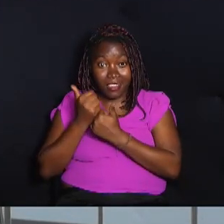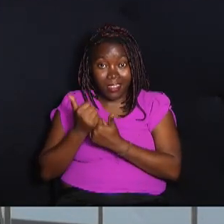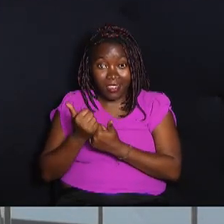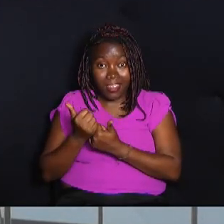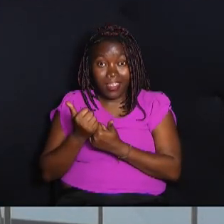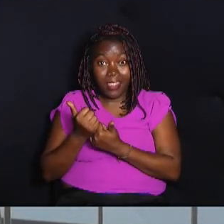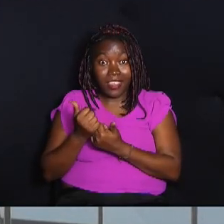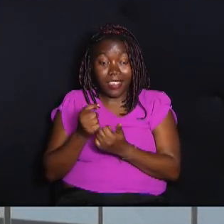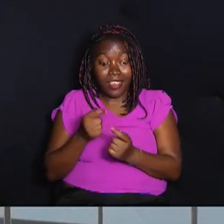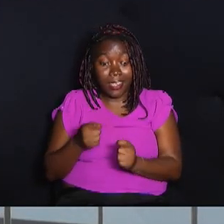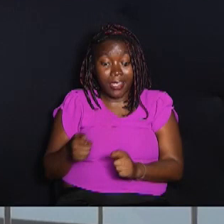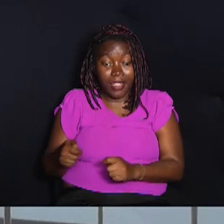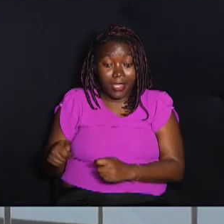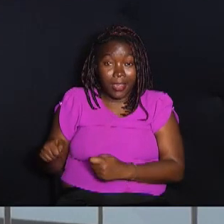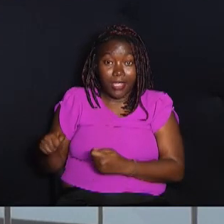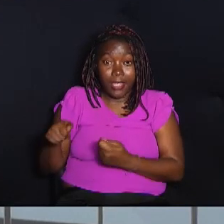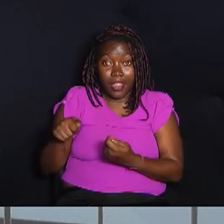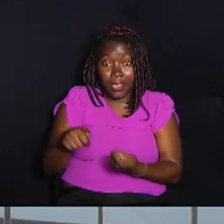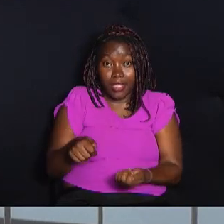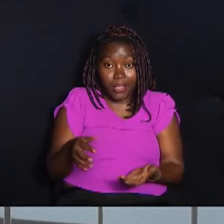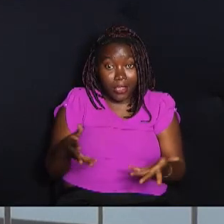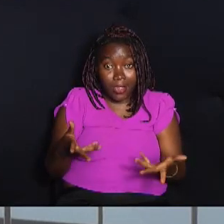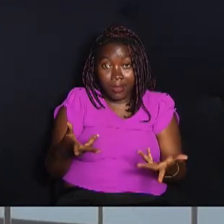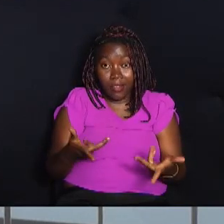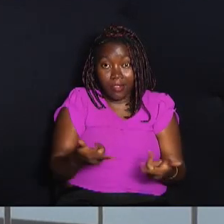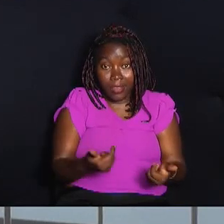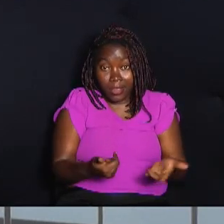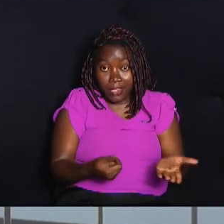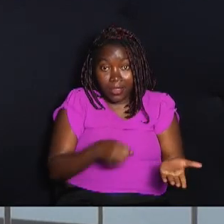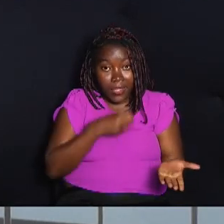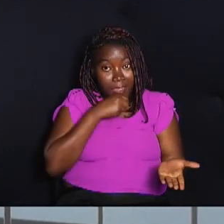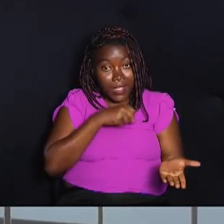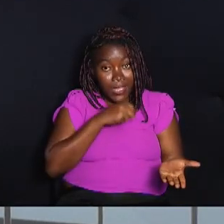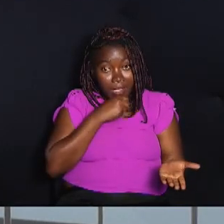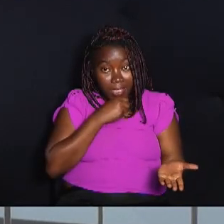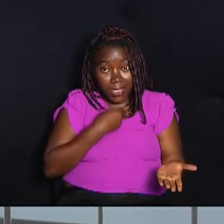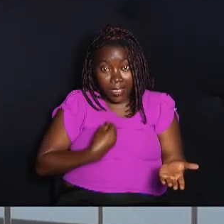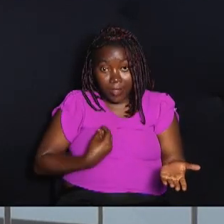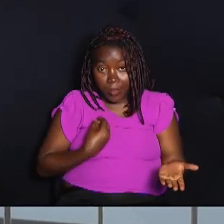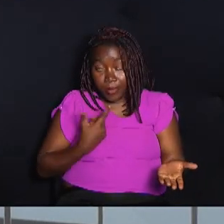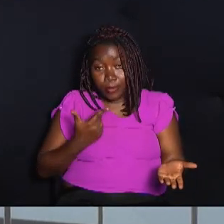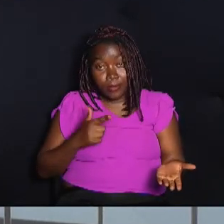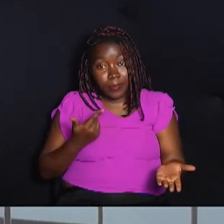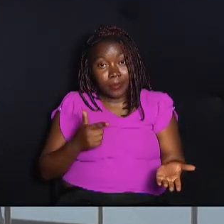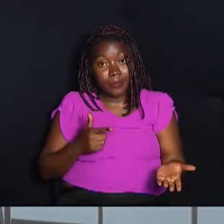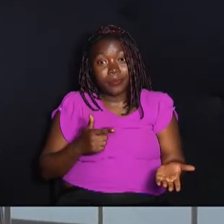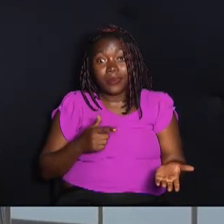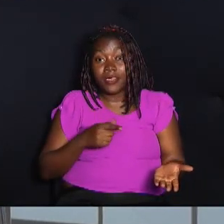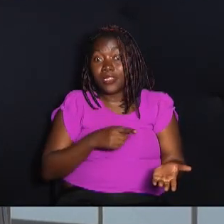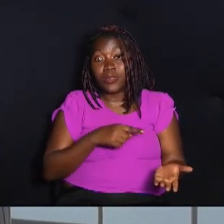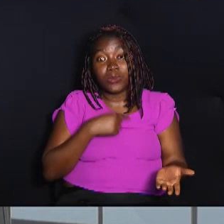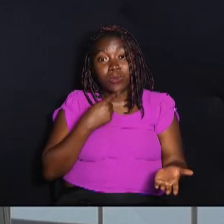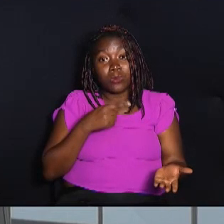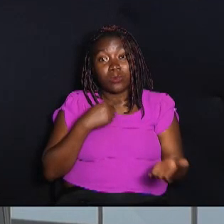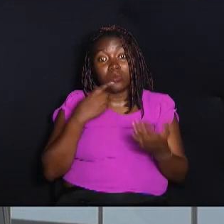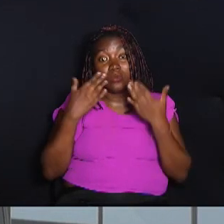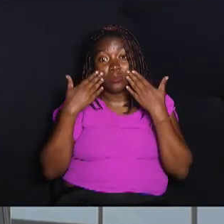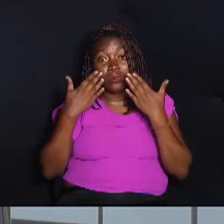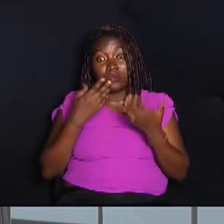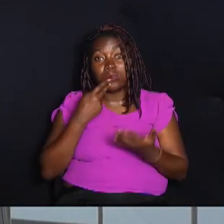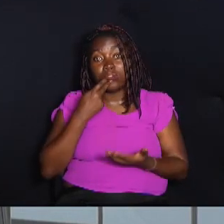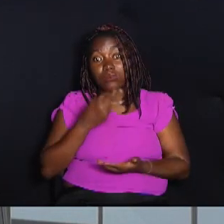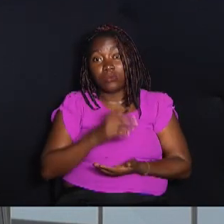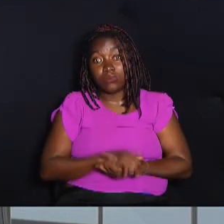uma qualidade de vida para o idoso não existe. E às vezes o idoso não consegue se manifestar.